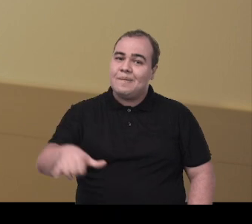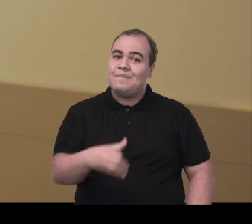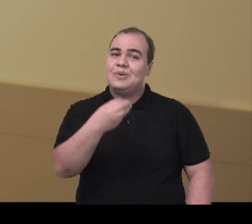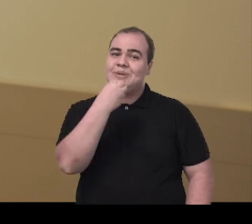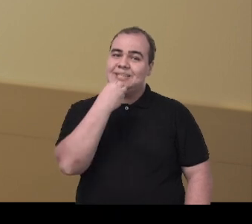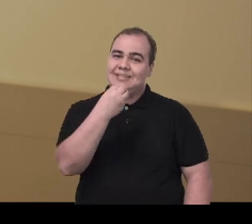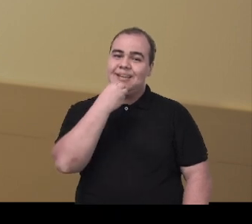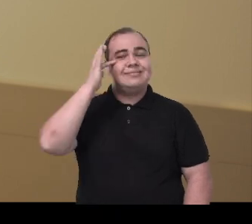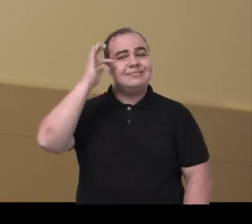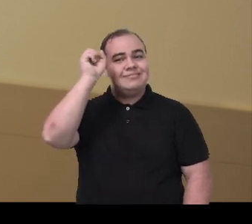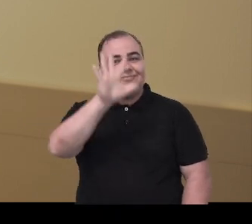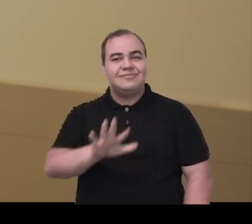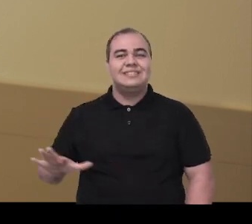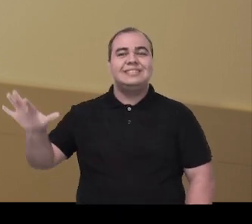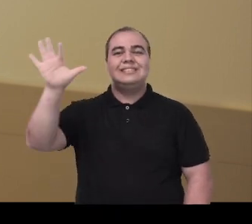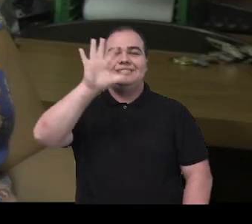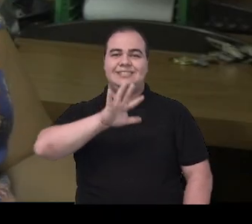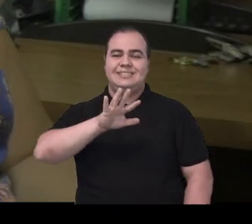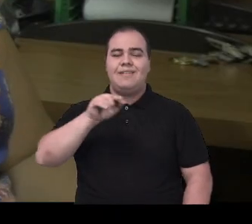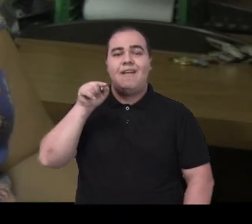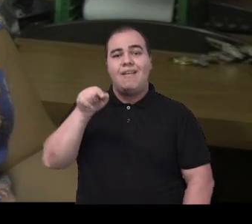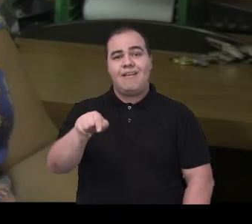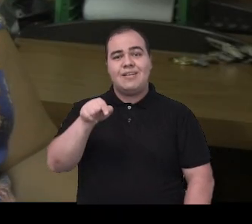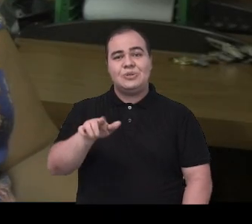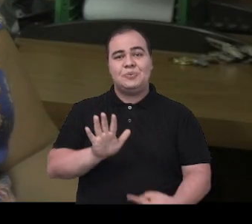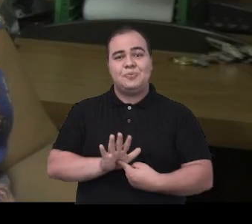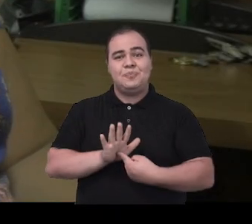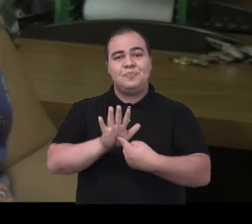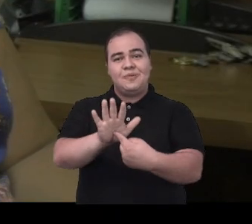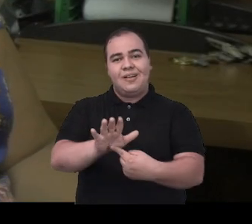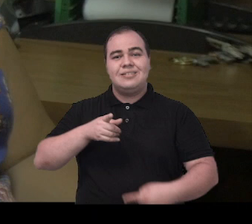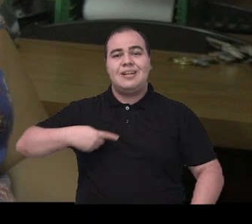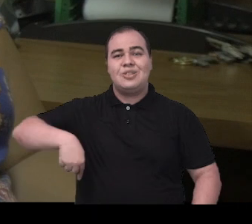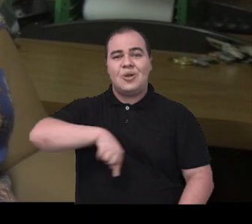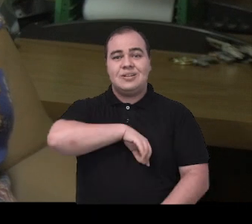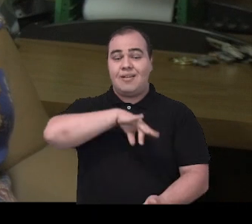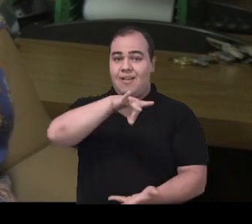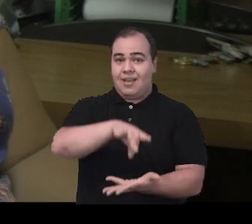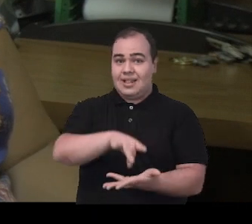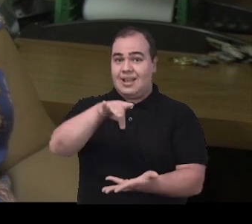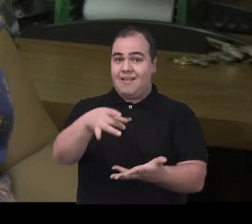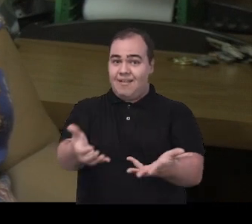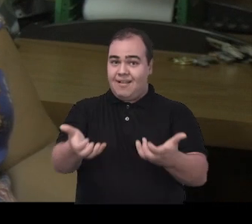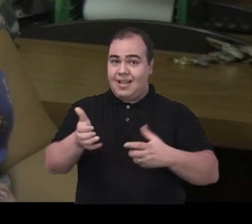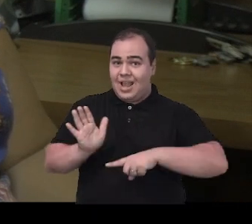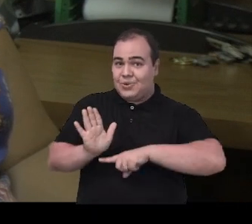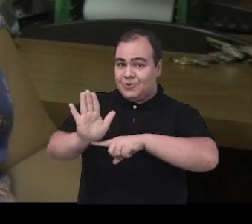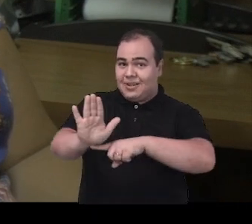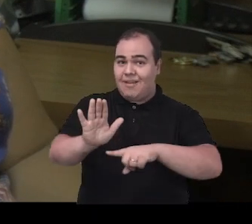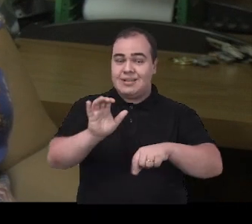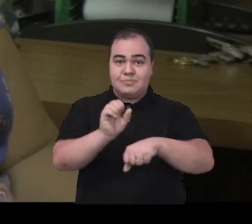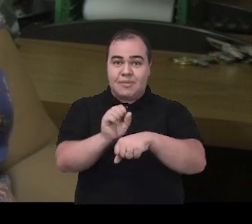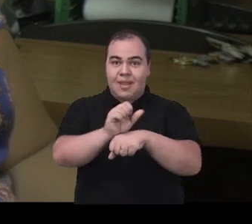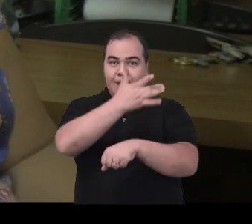para reflexão. Isso mostra muito da nossa realidade de querer ajudar, esperar que